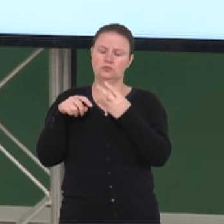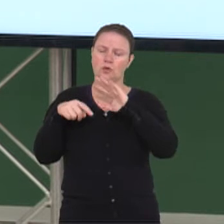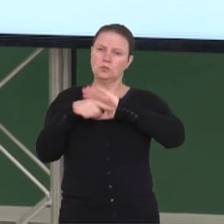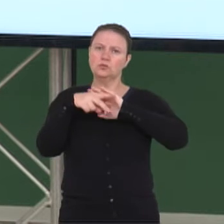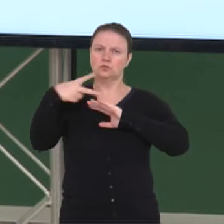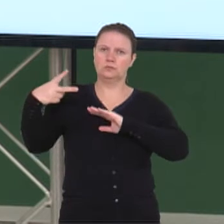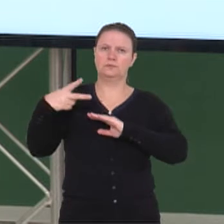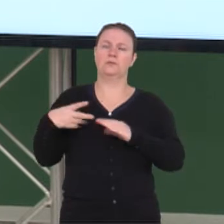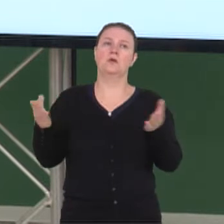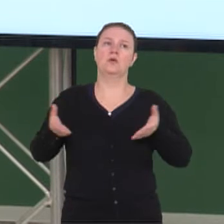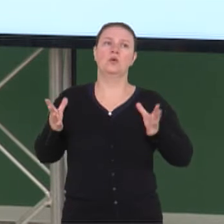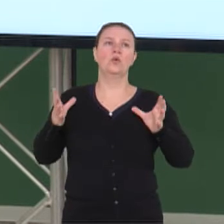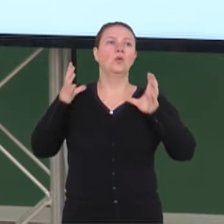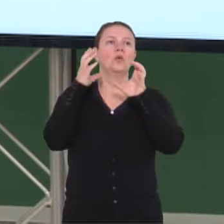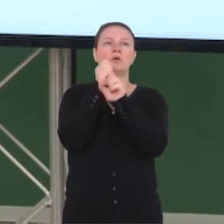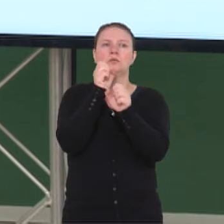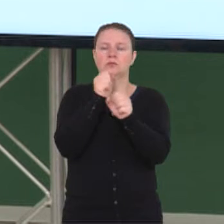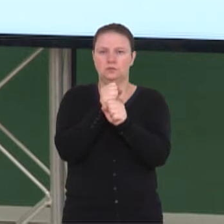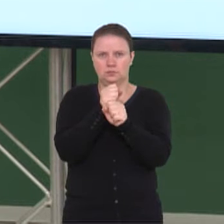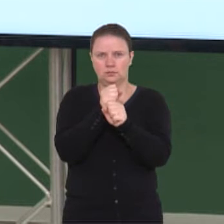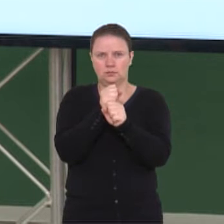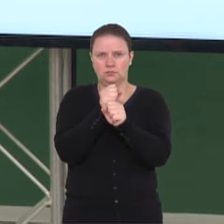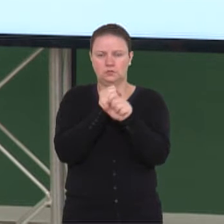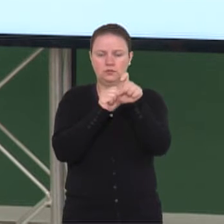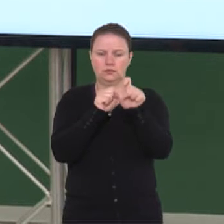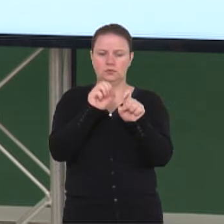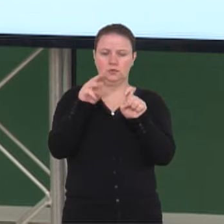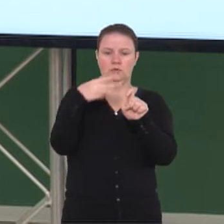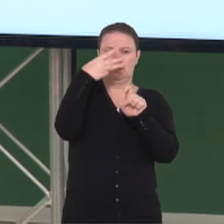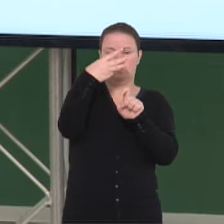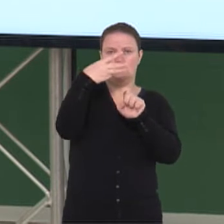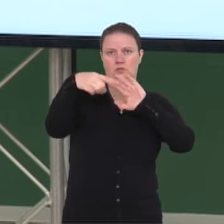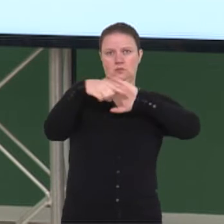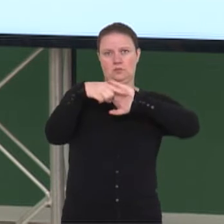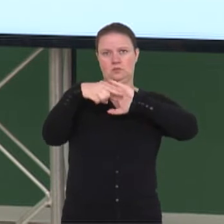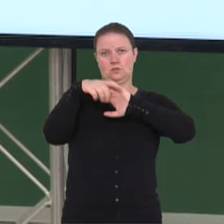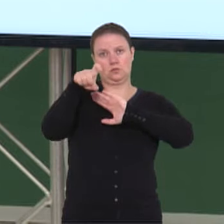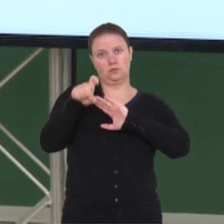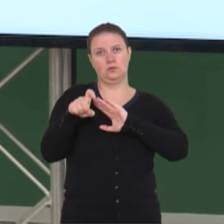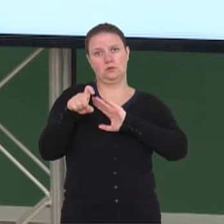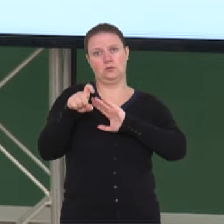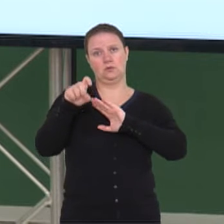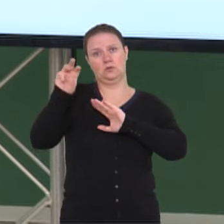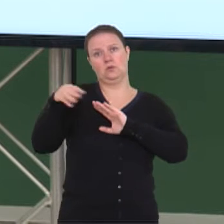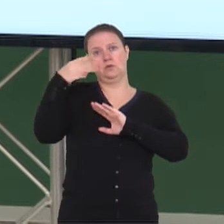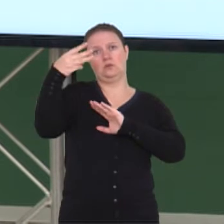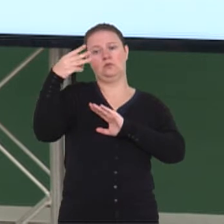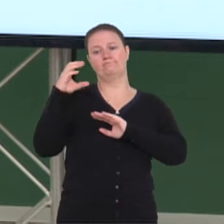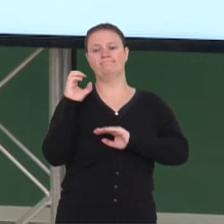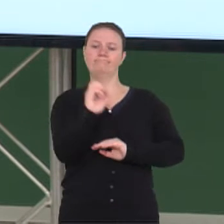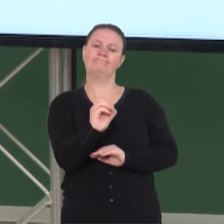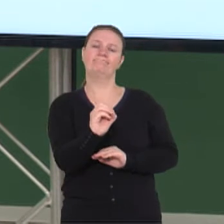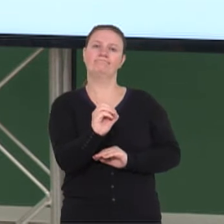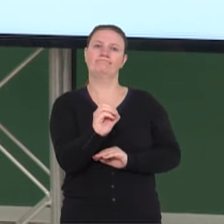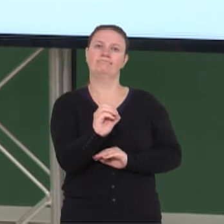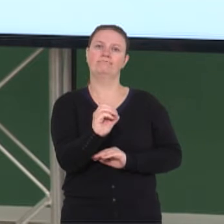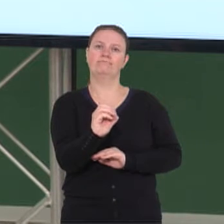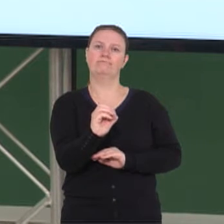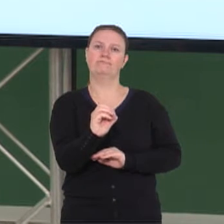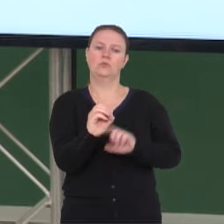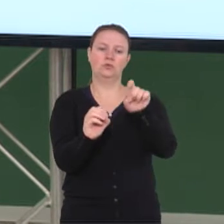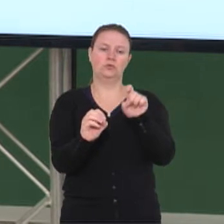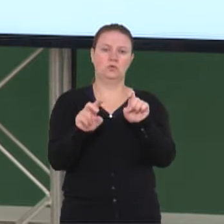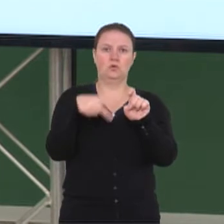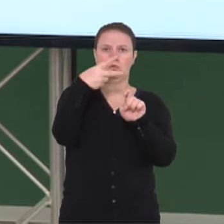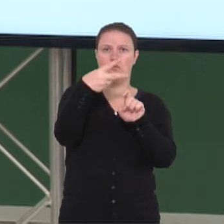a soma desses elementos. X ao cubo com negativo x ao cubo, zerou. X ao quadrado, nada,